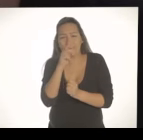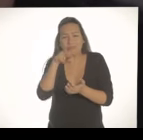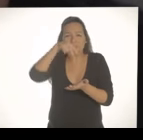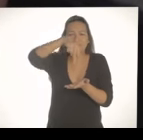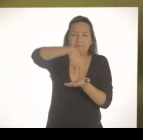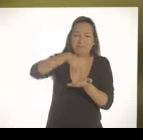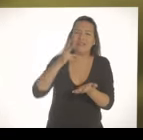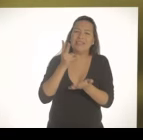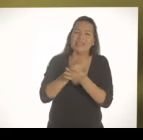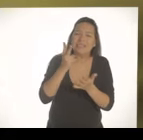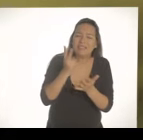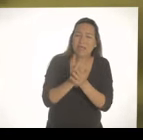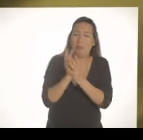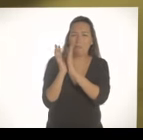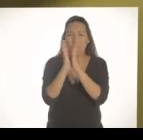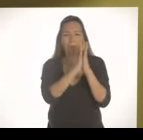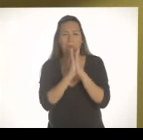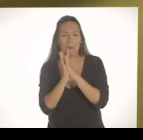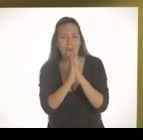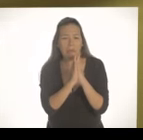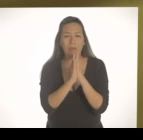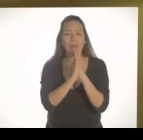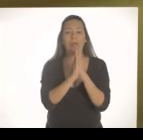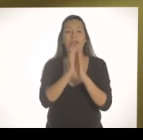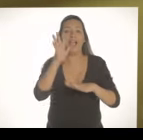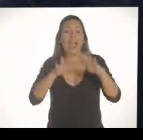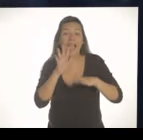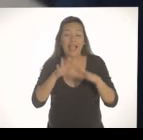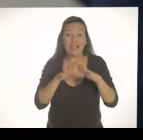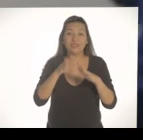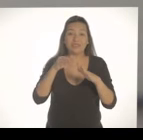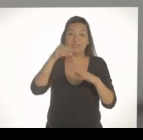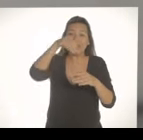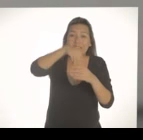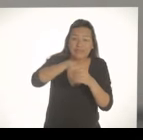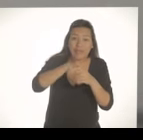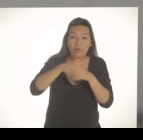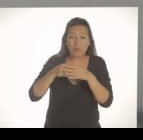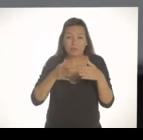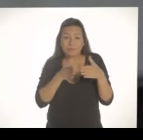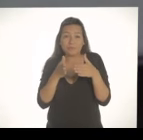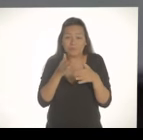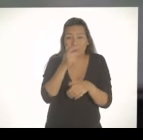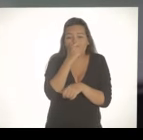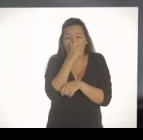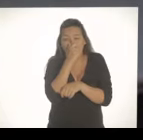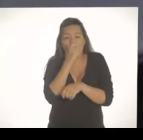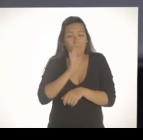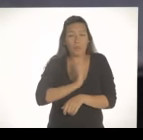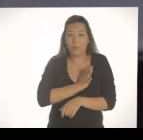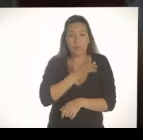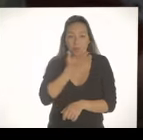Sempre em pé, sempre cheio. Até quando você quer se deslocar dentro do bairro é muito complicado.